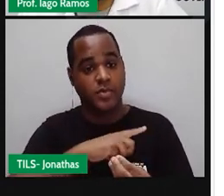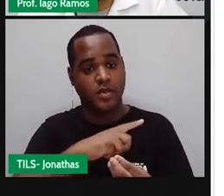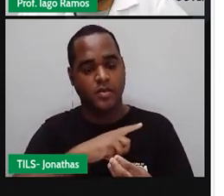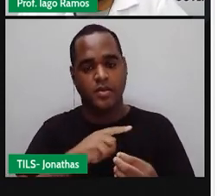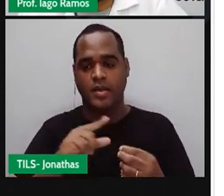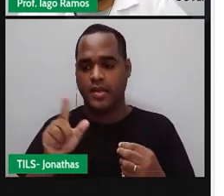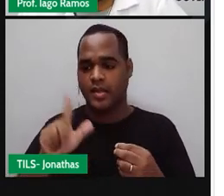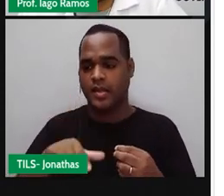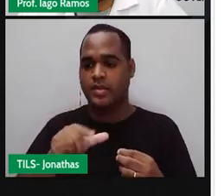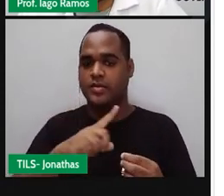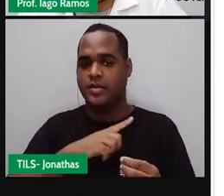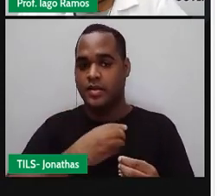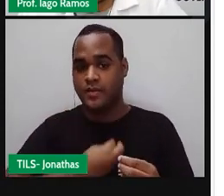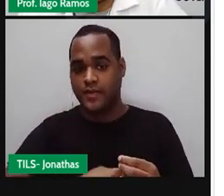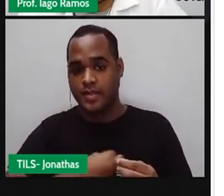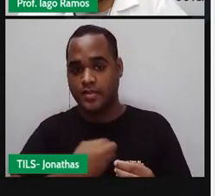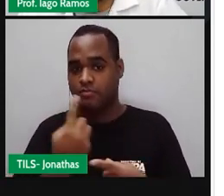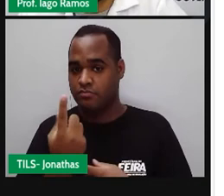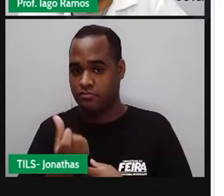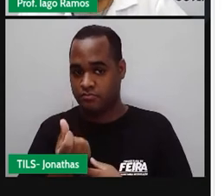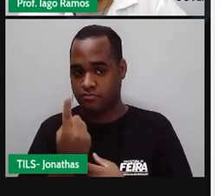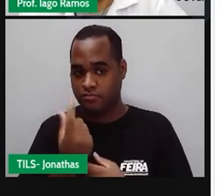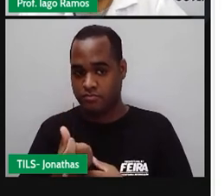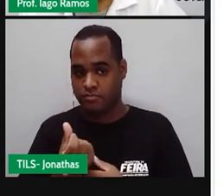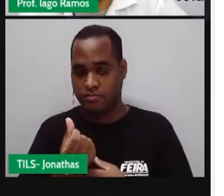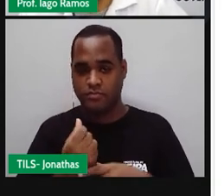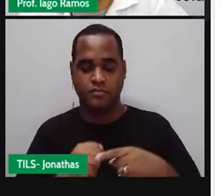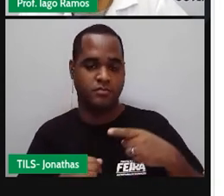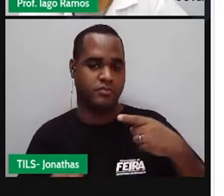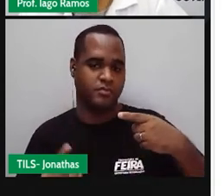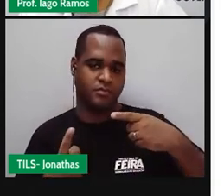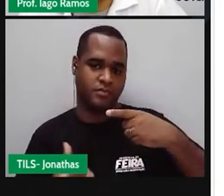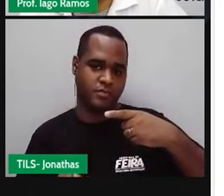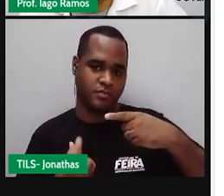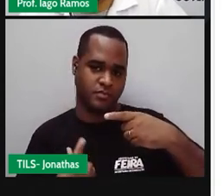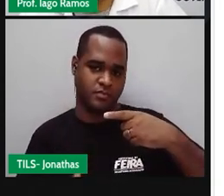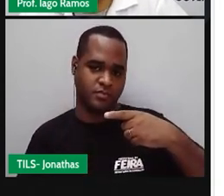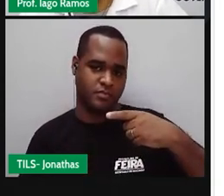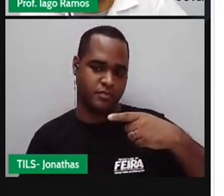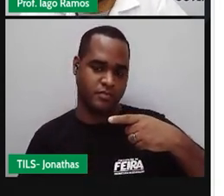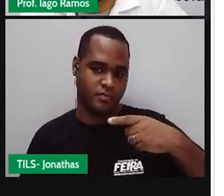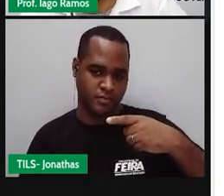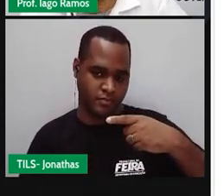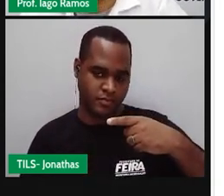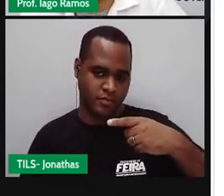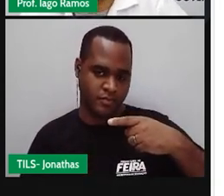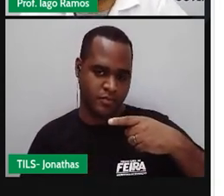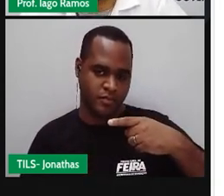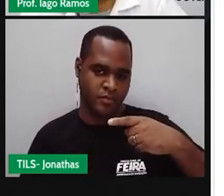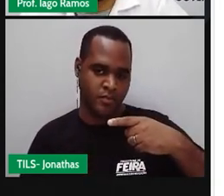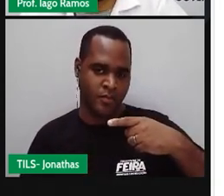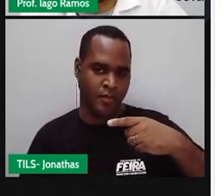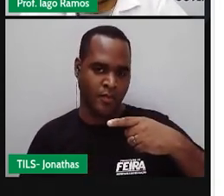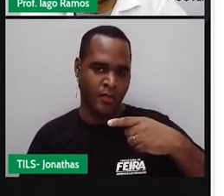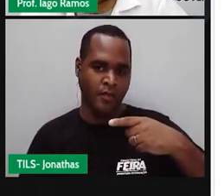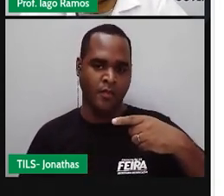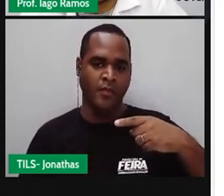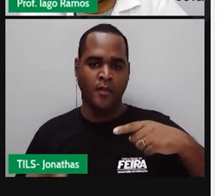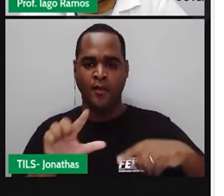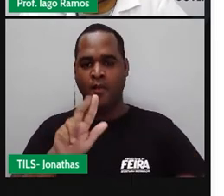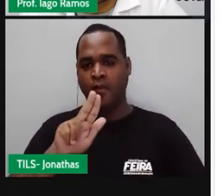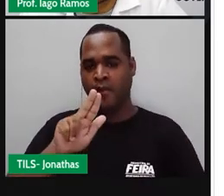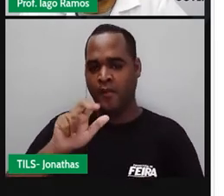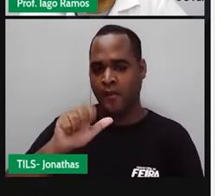na fração de Cauã 16 e olha o número que aparece embaixo na fração de